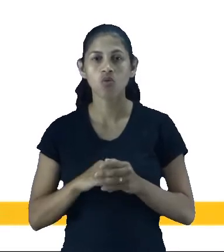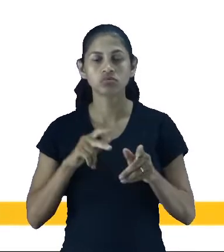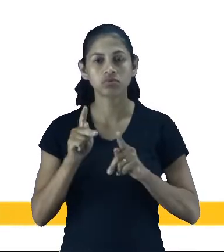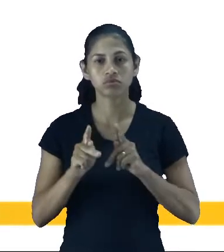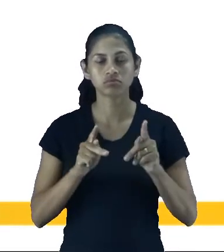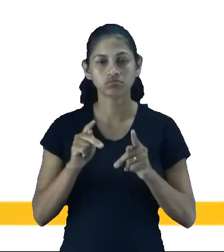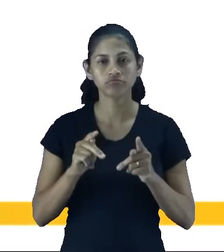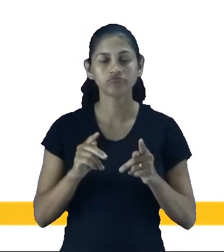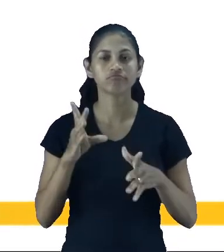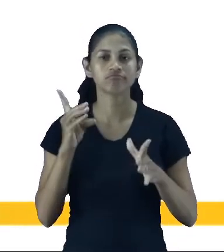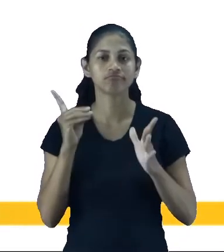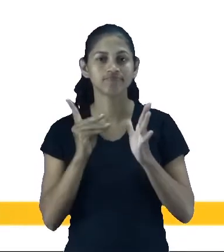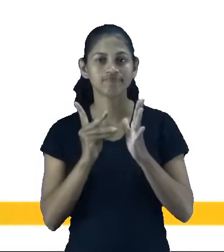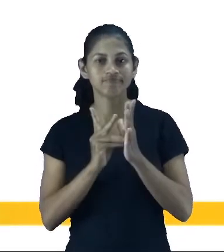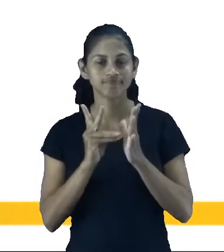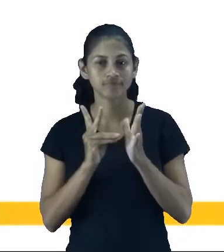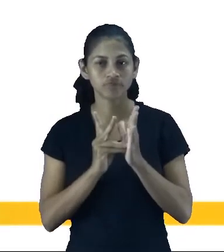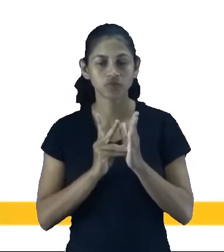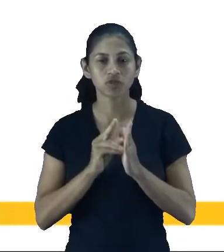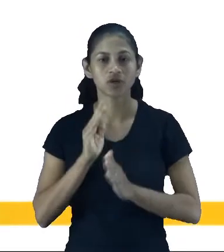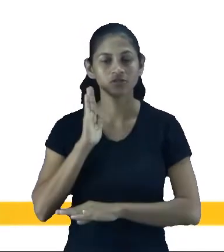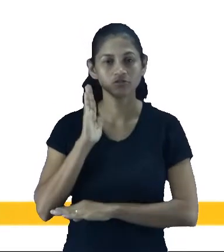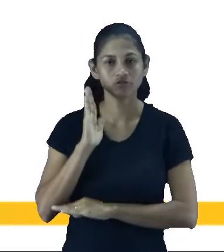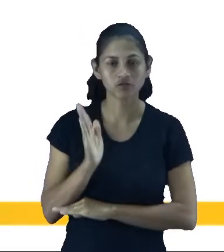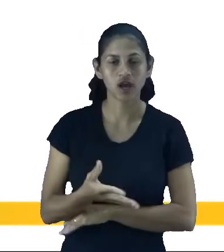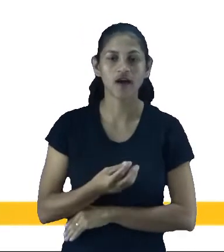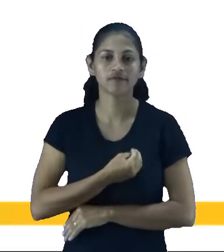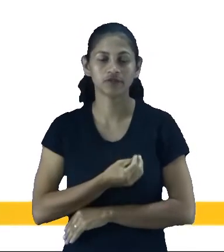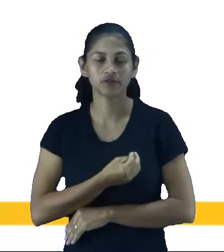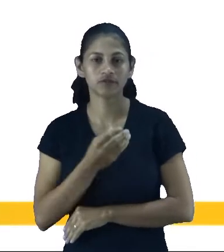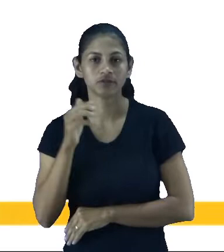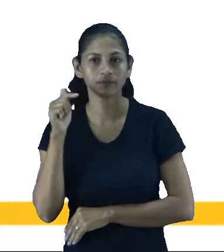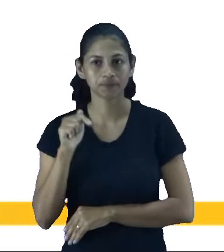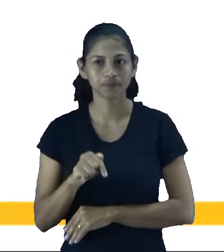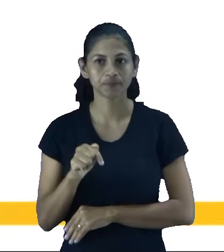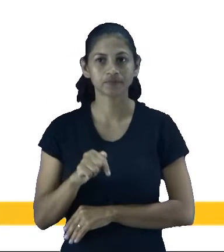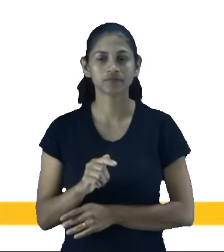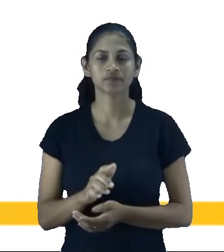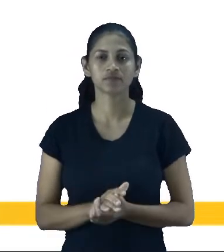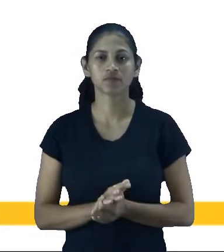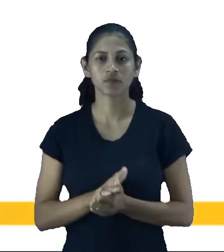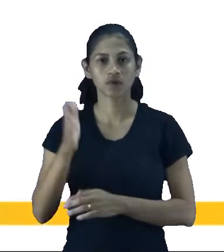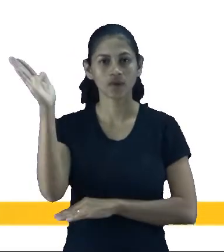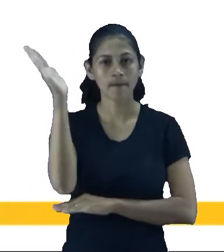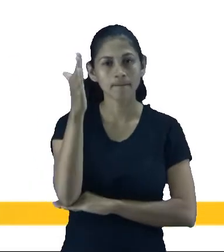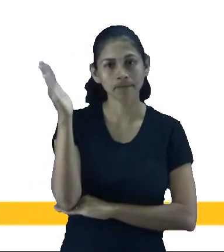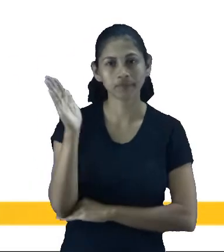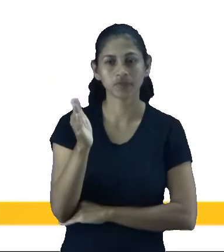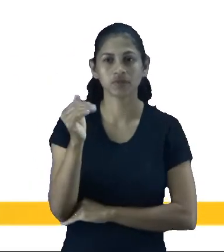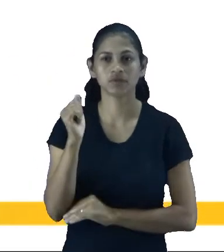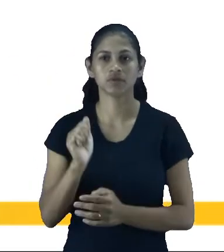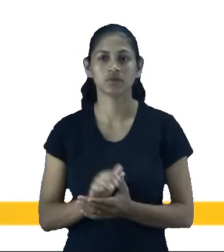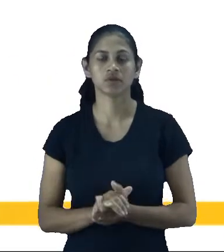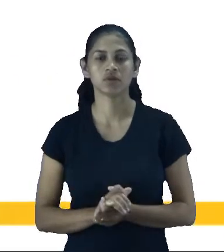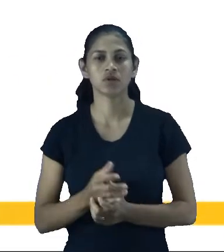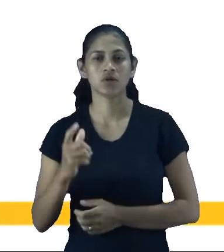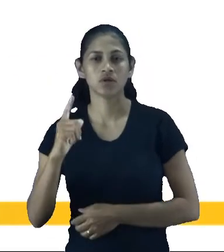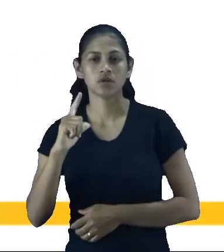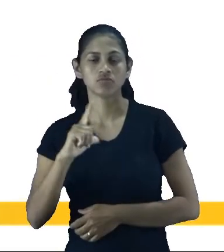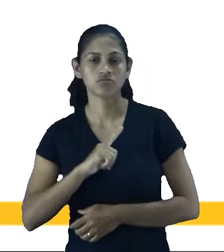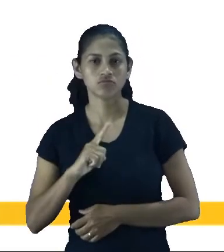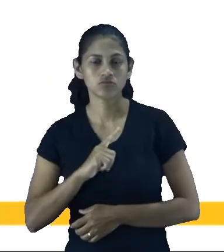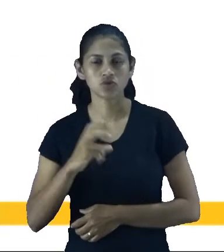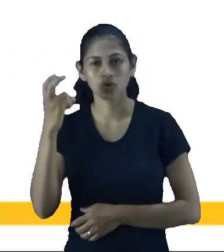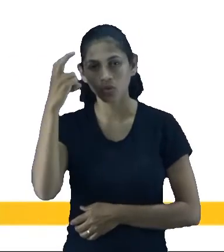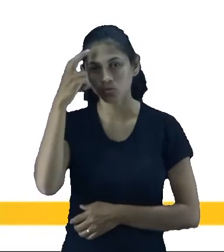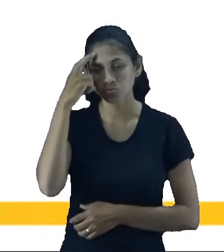já habitavam nesse território, como está falando aqui, hoje denominado Brasil. Tinham uma cultura